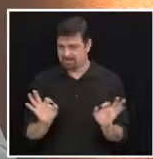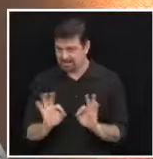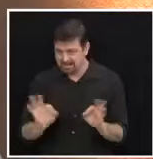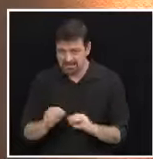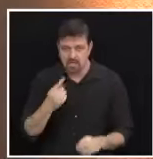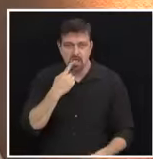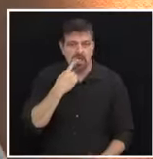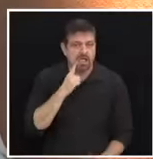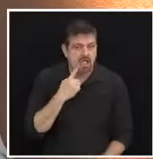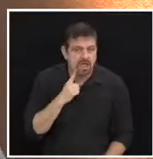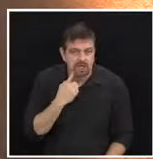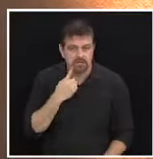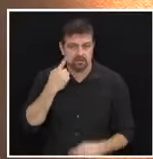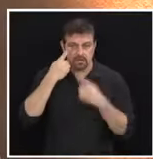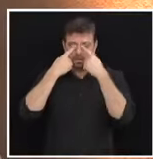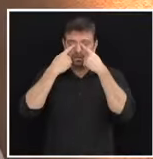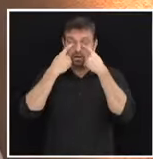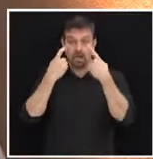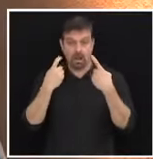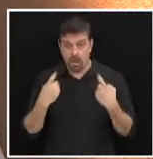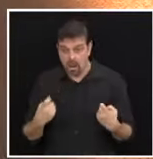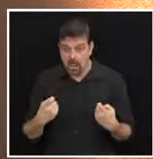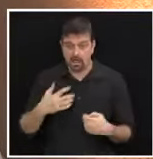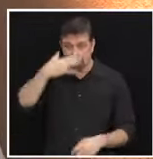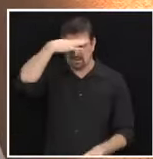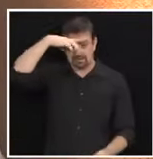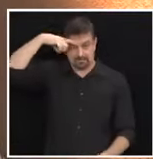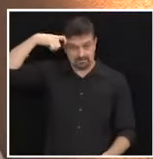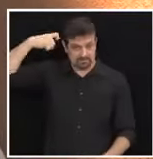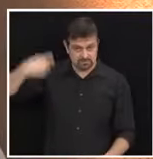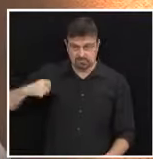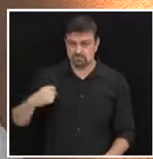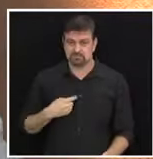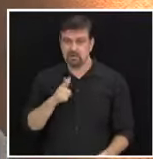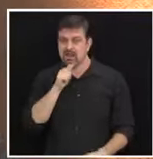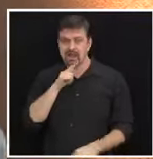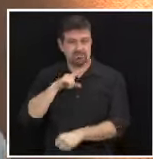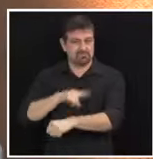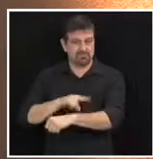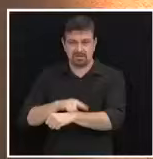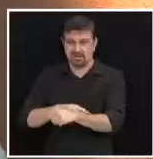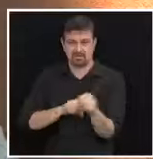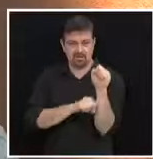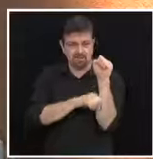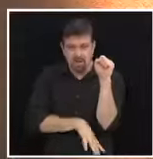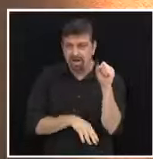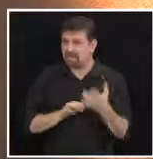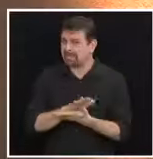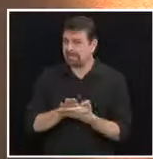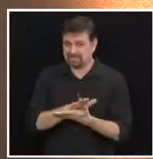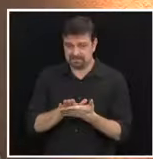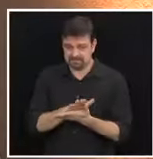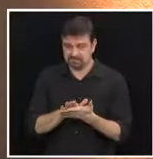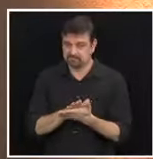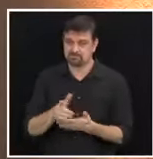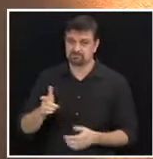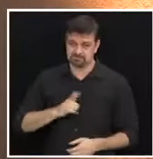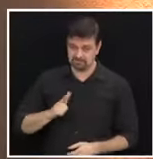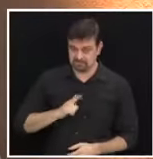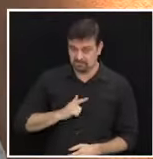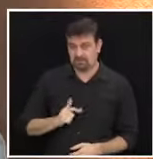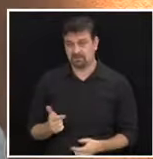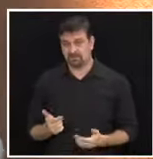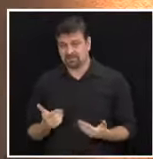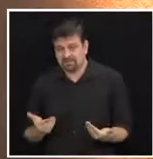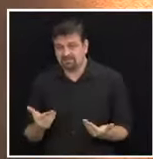saliva, lágrima, suor, urina, fezes. Esses fluidos corporais, essas